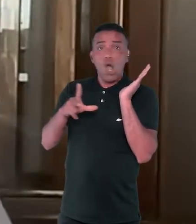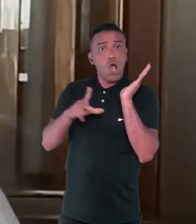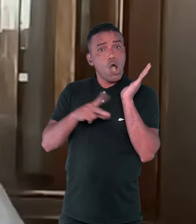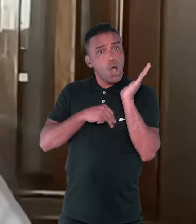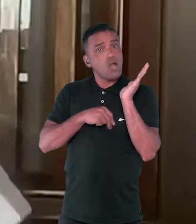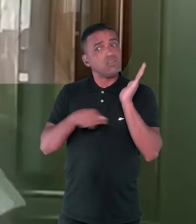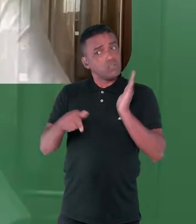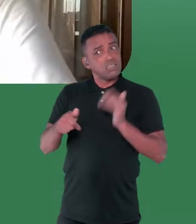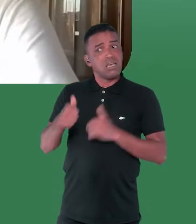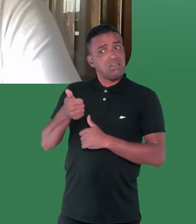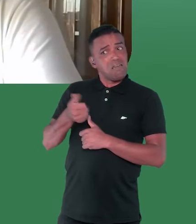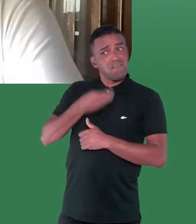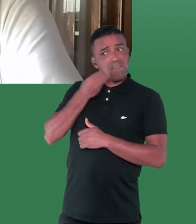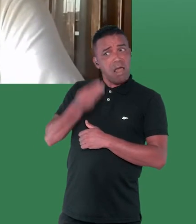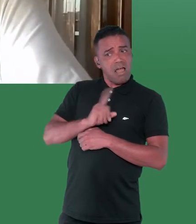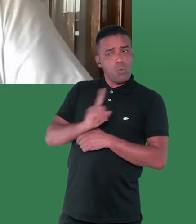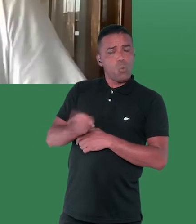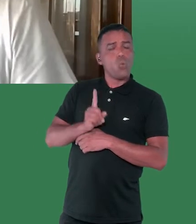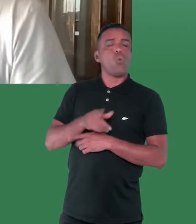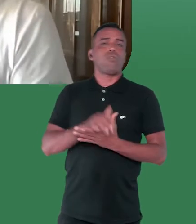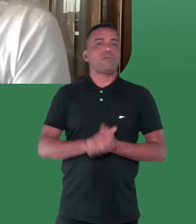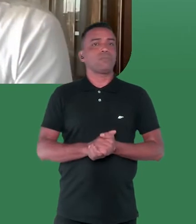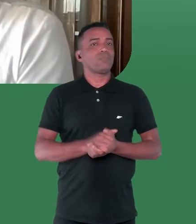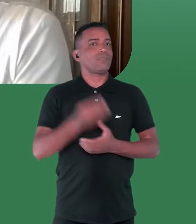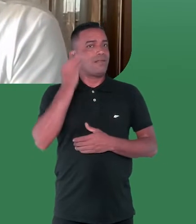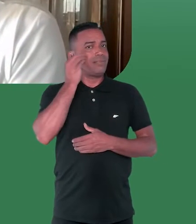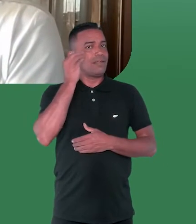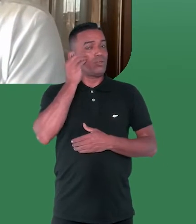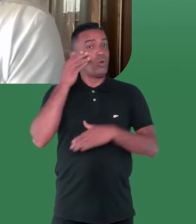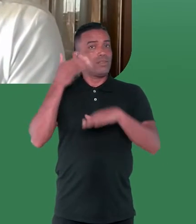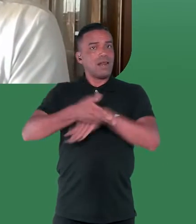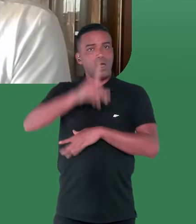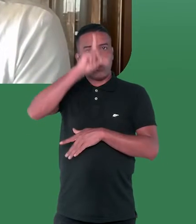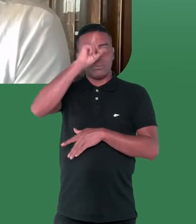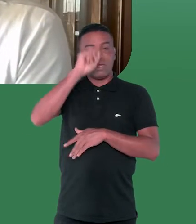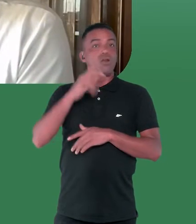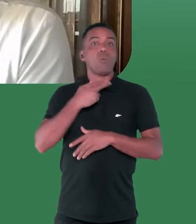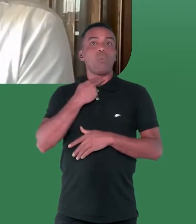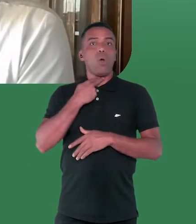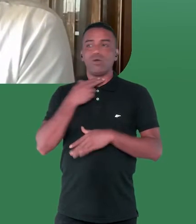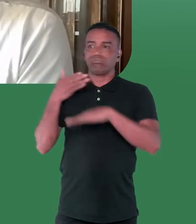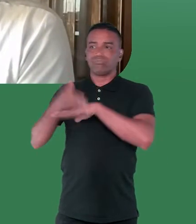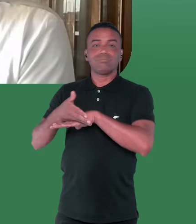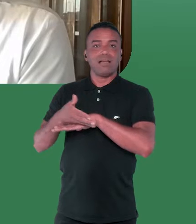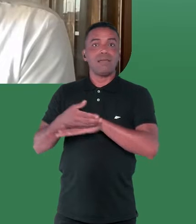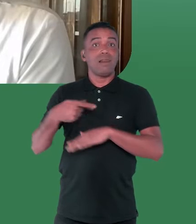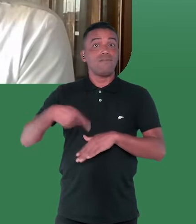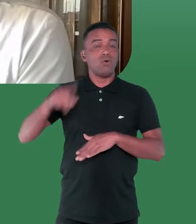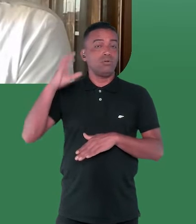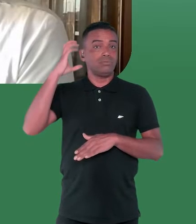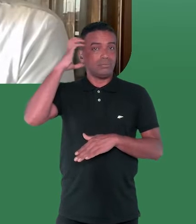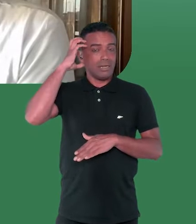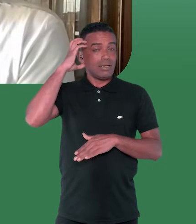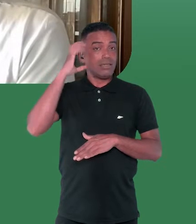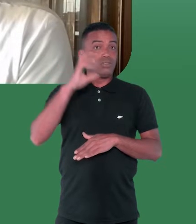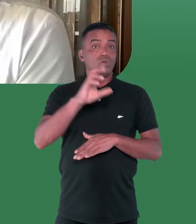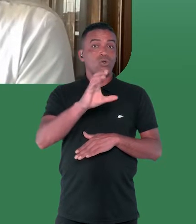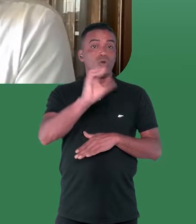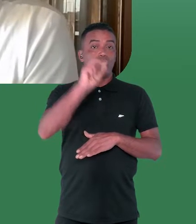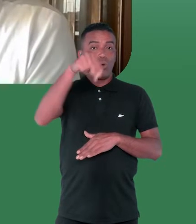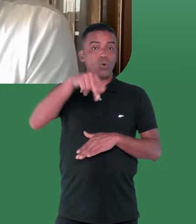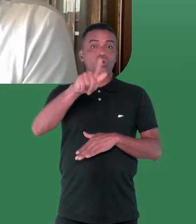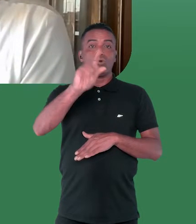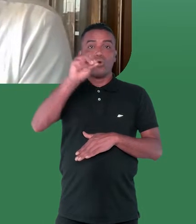você até que não é muito fraco, não. Ele foi lá e tentou entrar, não deixaram, e ele me levou na rádio Congonhas,